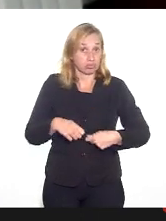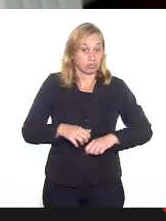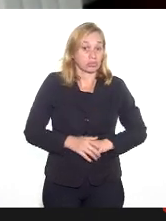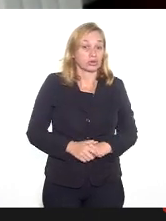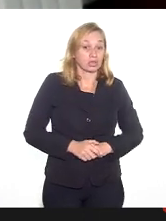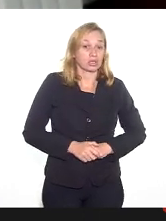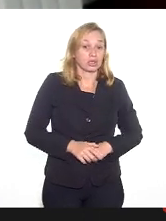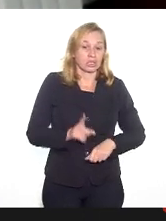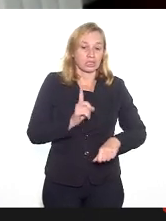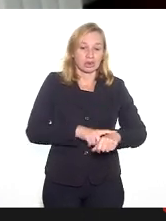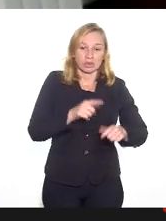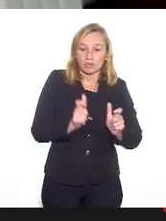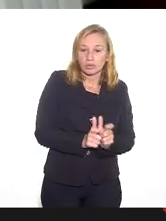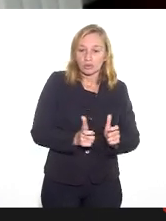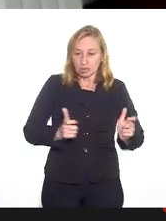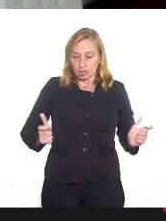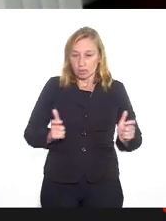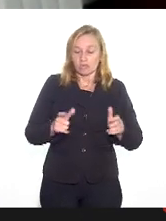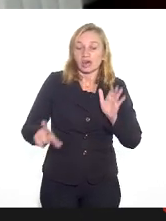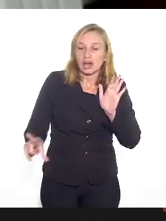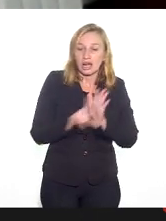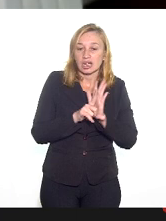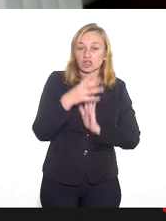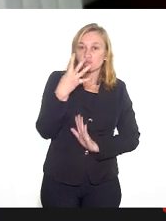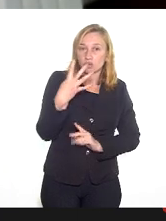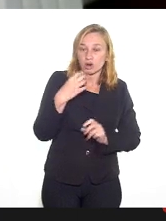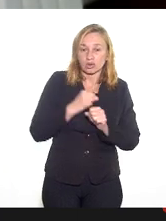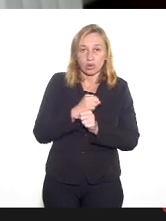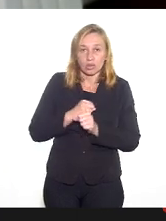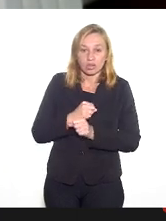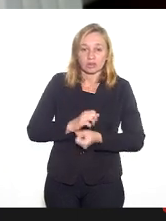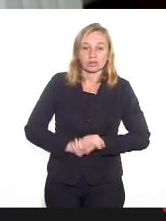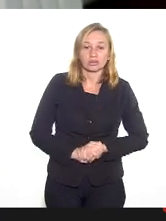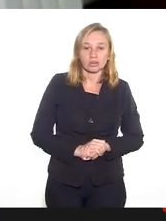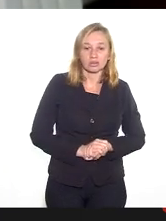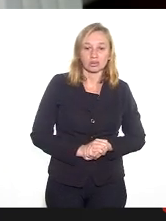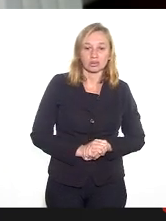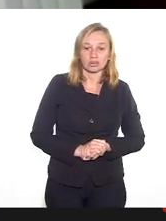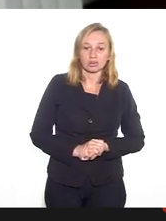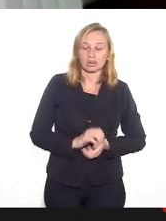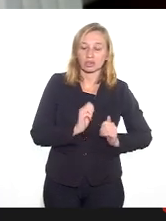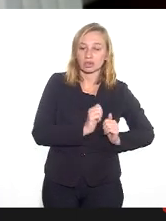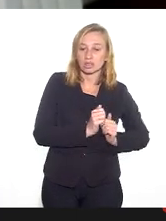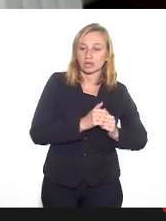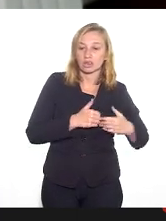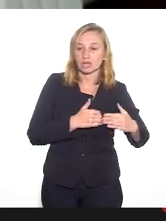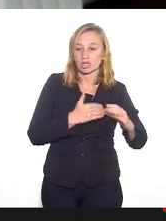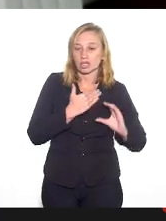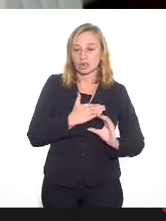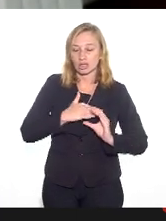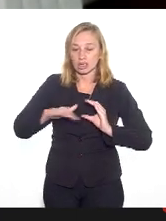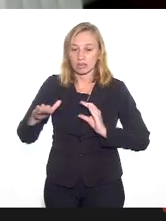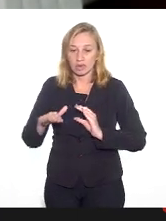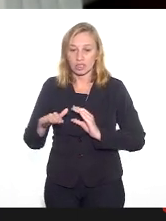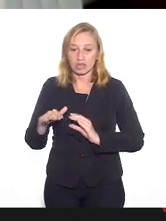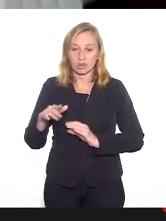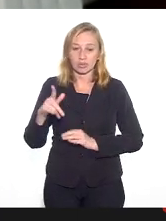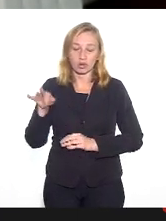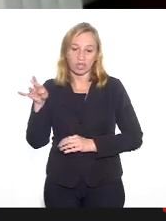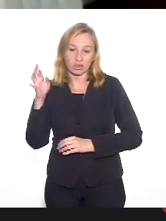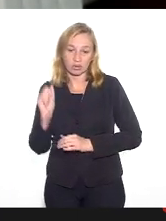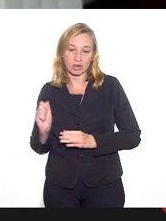essa extensão excepcional para além dos 4 anos é que ele seja encaminhado à Procuradoria justamente para